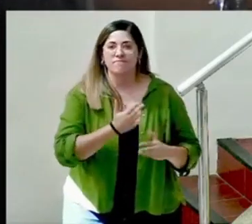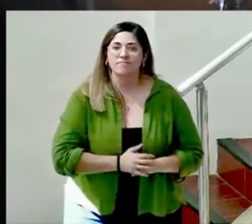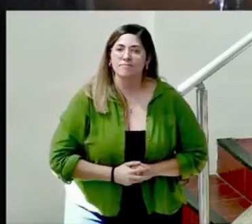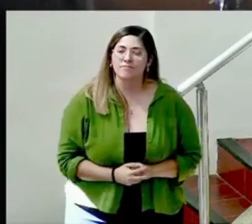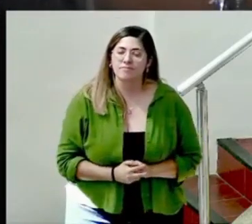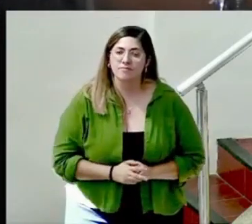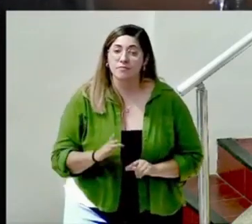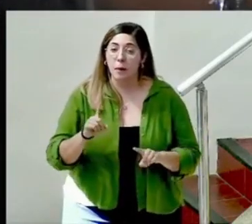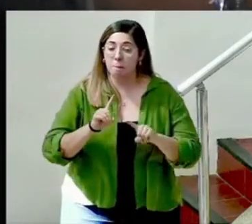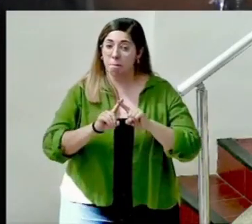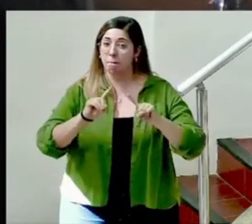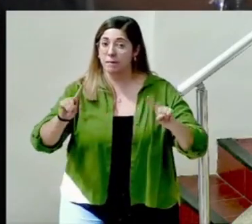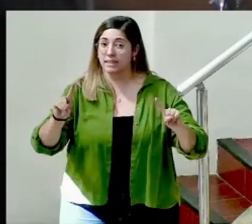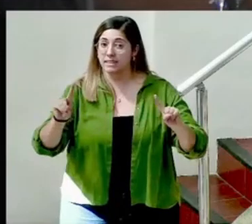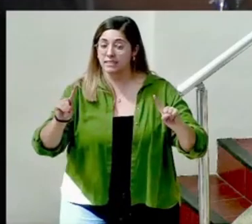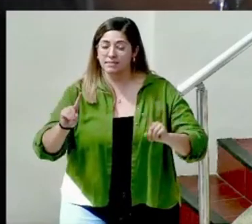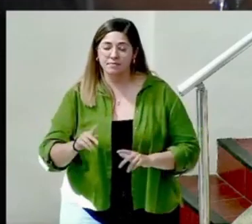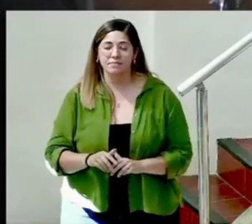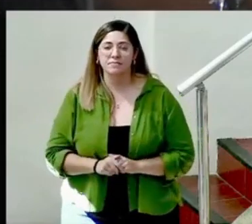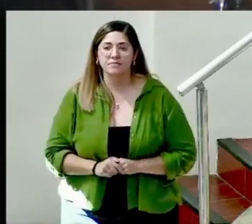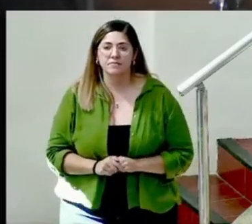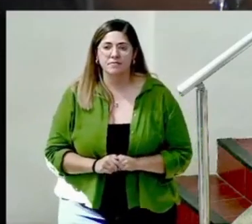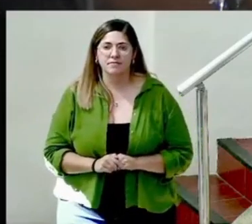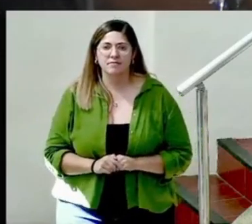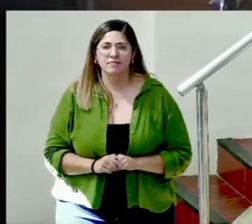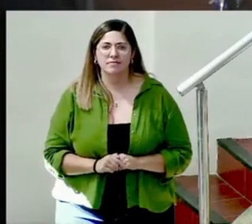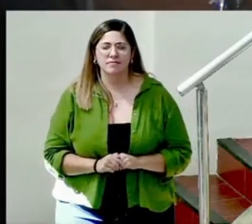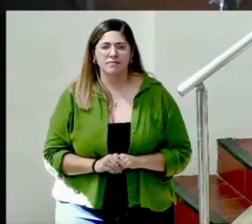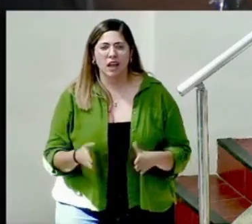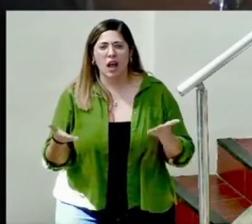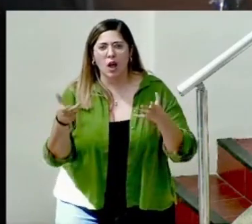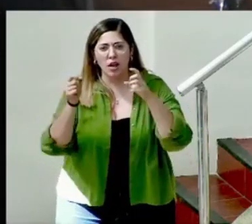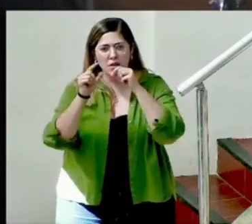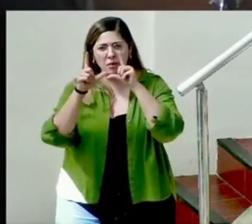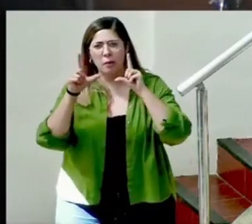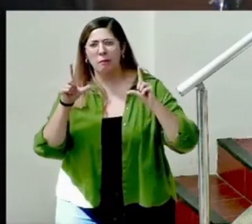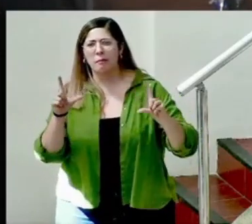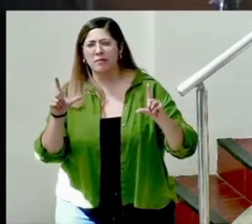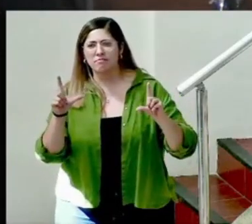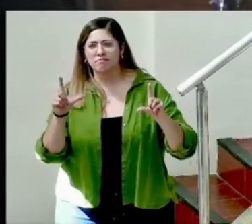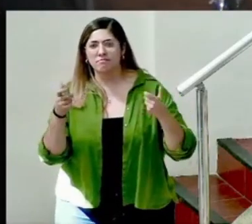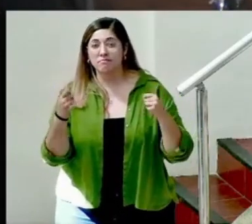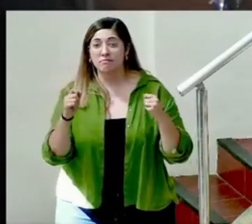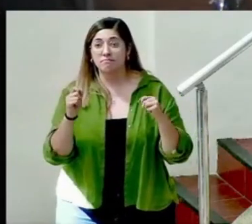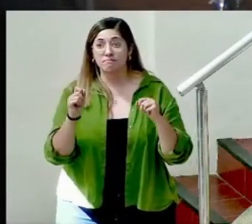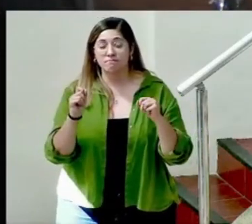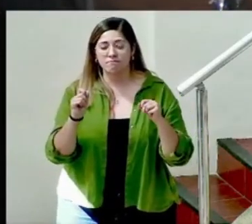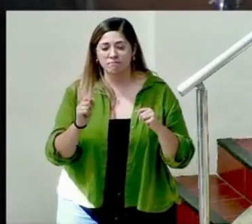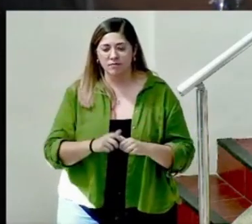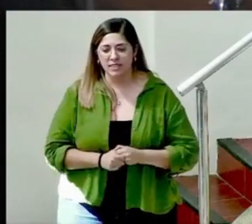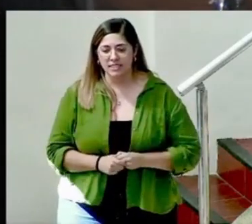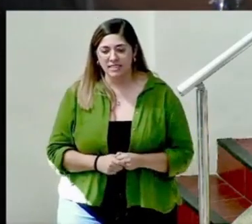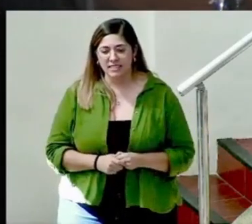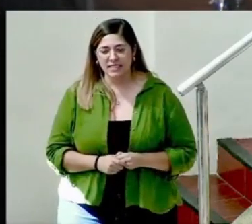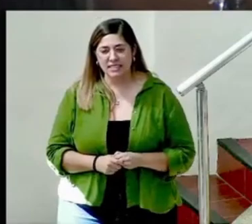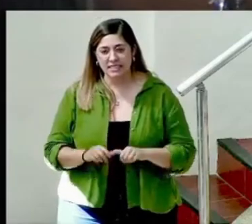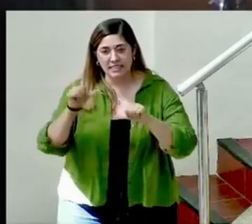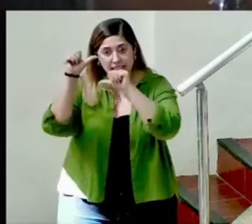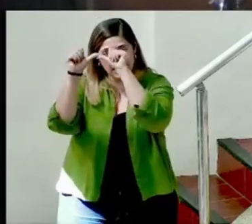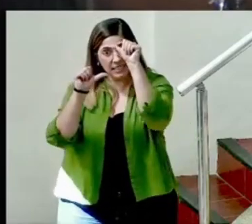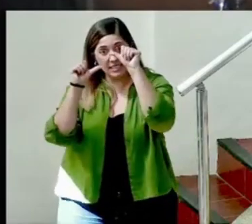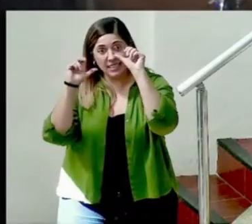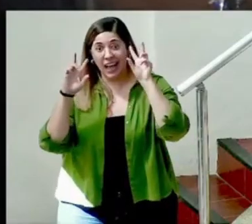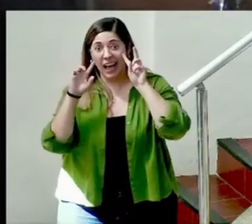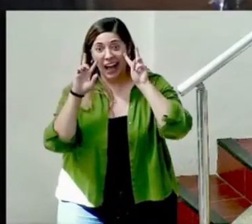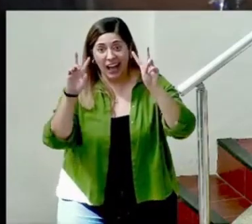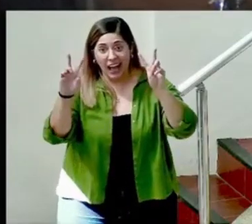Mas talvez você que está aqui nessa manhã precise de um transplante de olhos, de um transplante de coração.